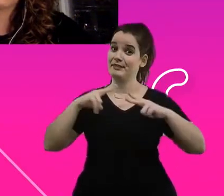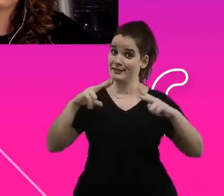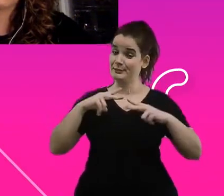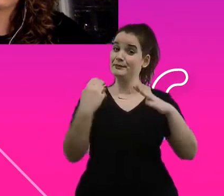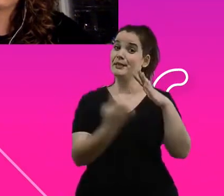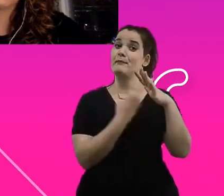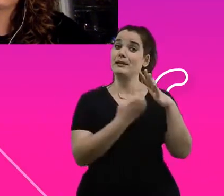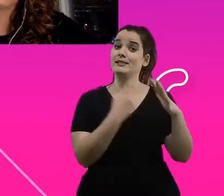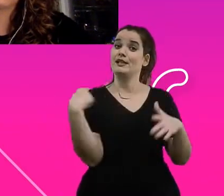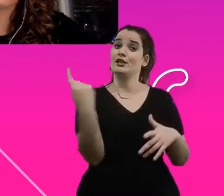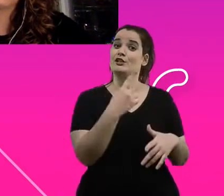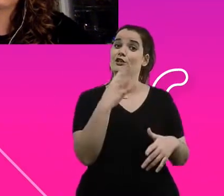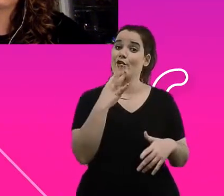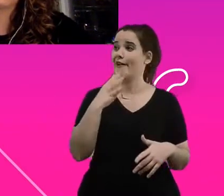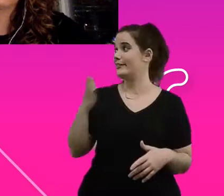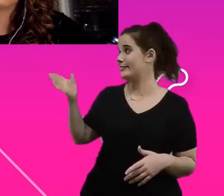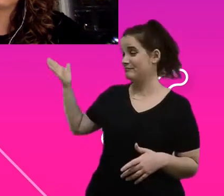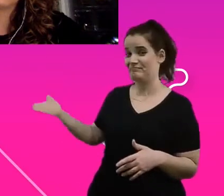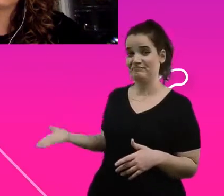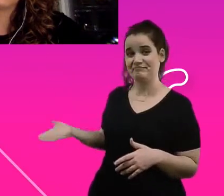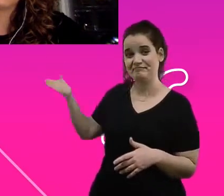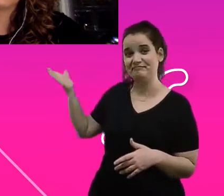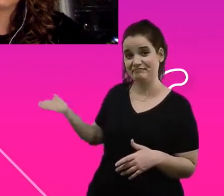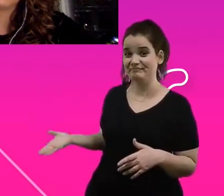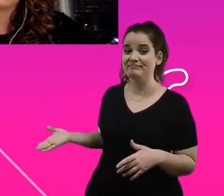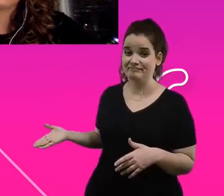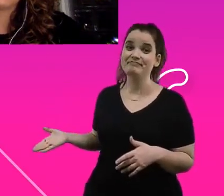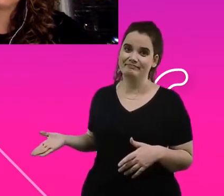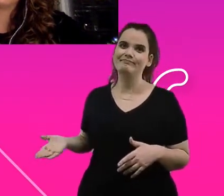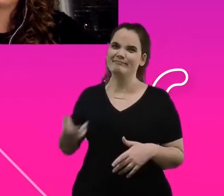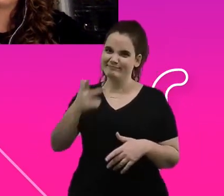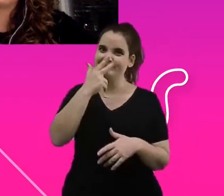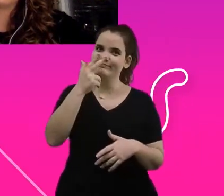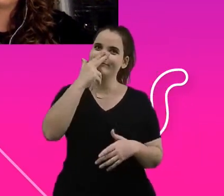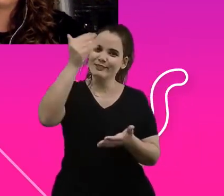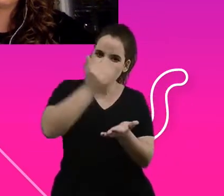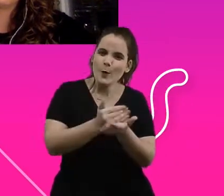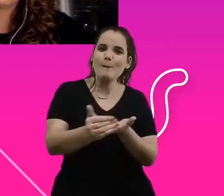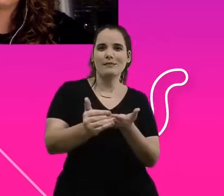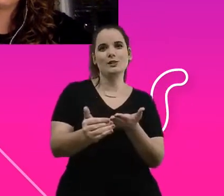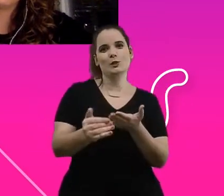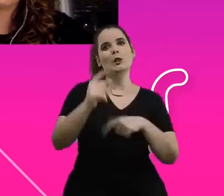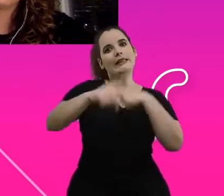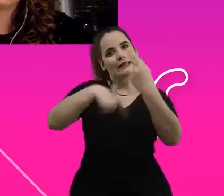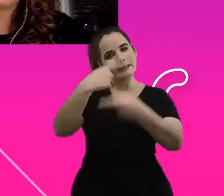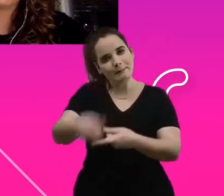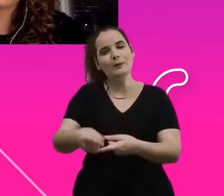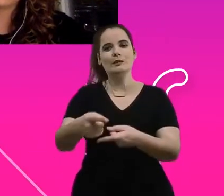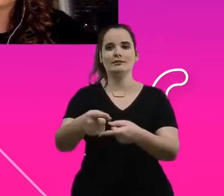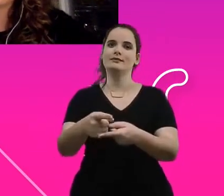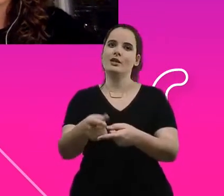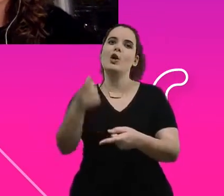conhecemos, criando oportunidade para o mesmo movimento aparecer no setor social.